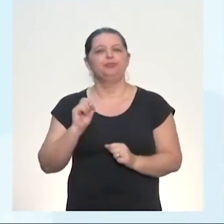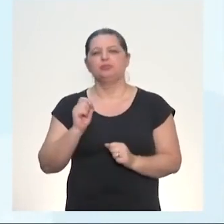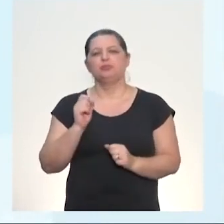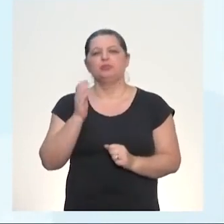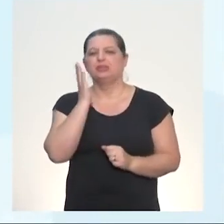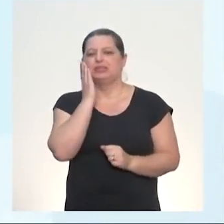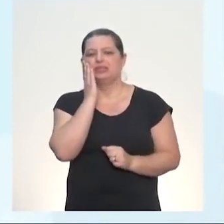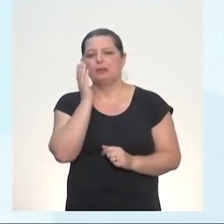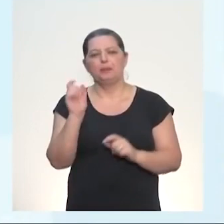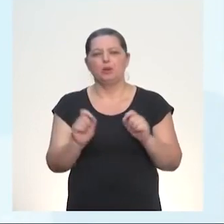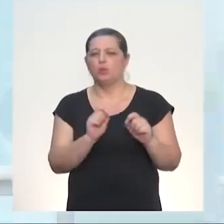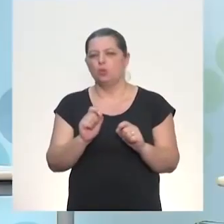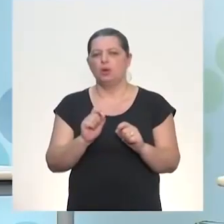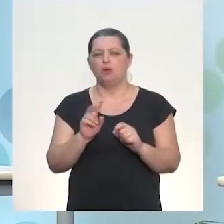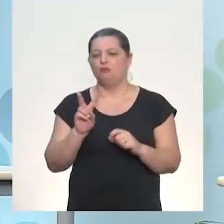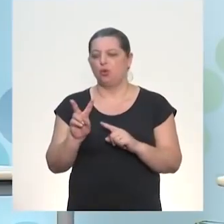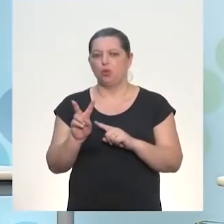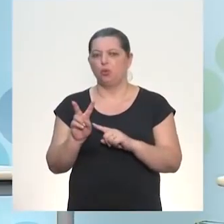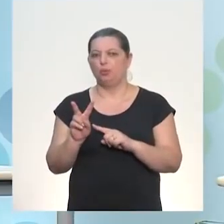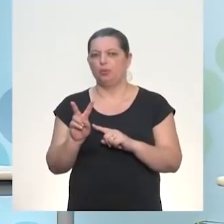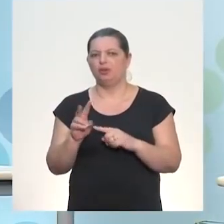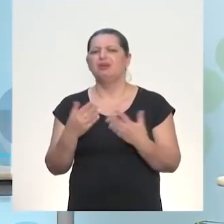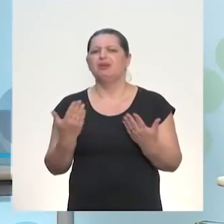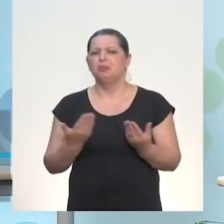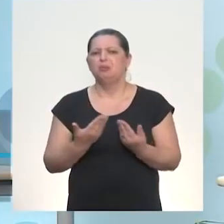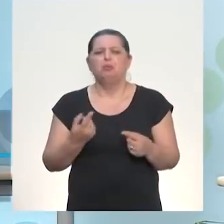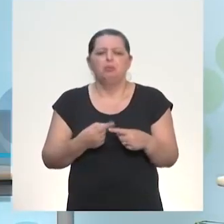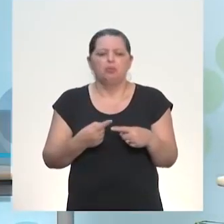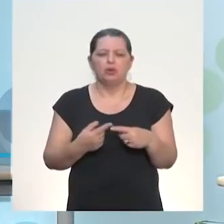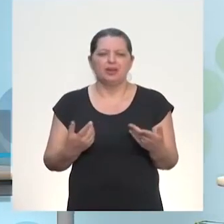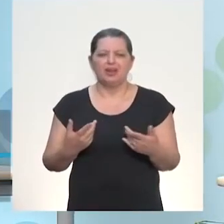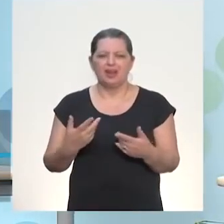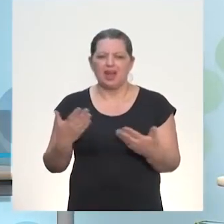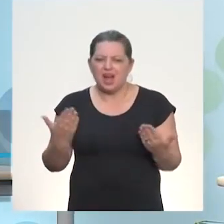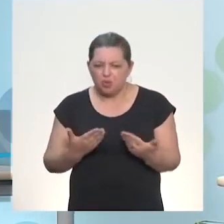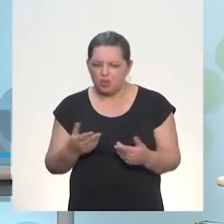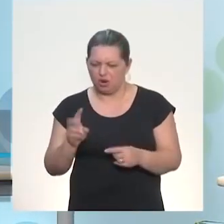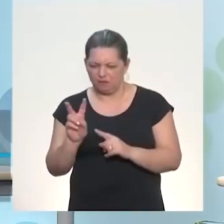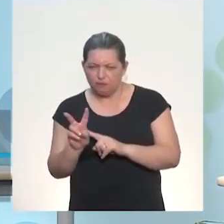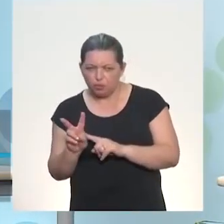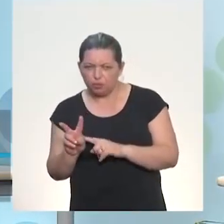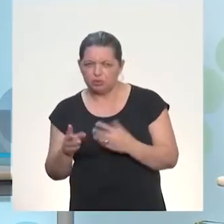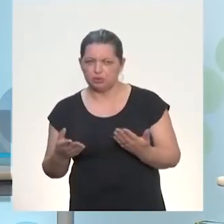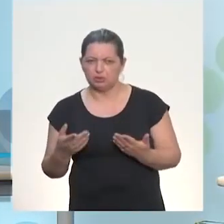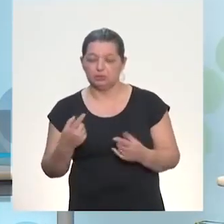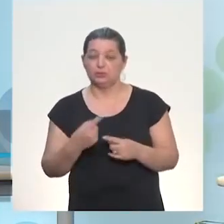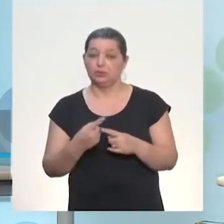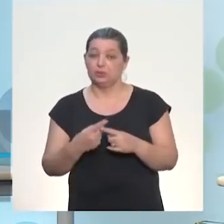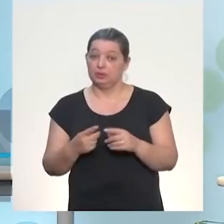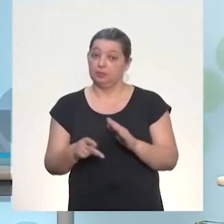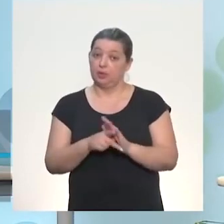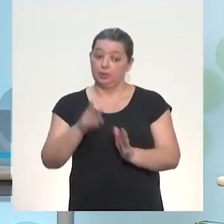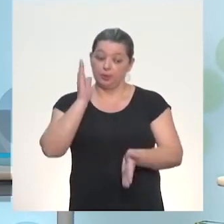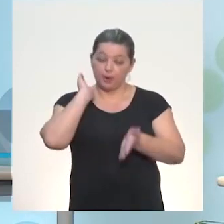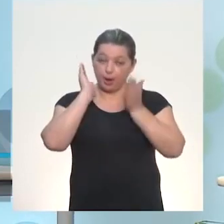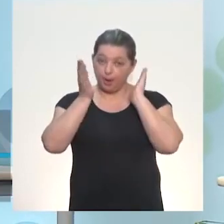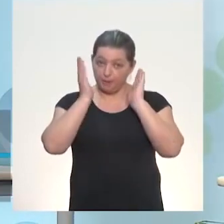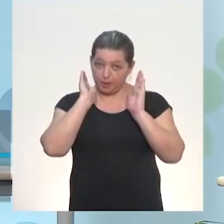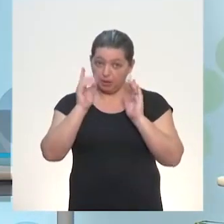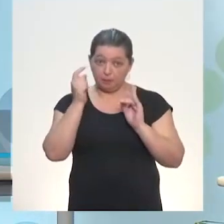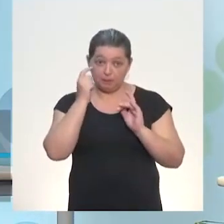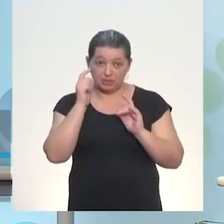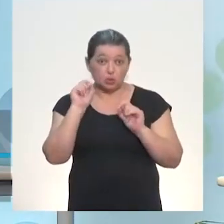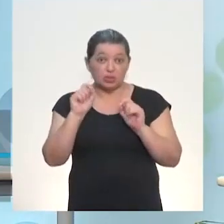volume da caixa. Você fala, professora, por que agora você colocou volume e no caminhão era capacidade? No caminhão, eu estava pensando no que cabia